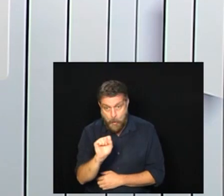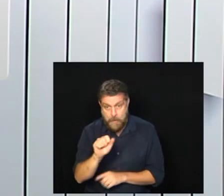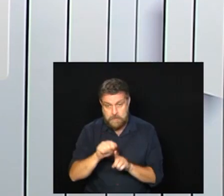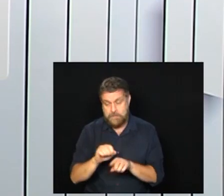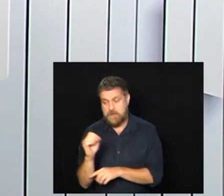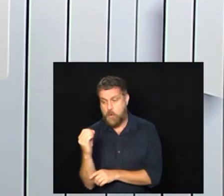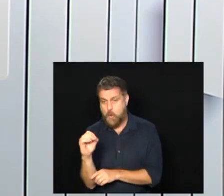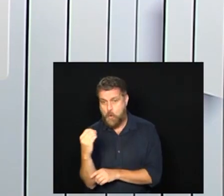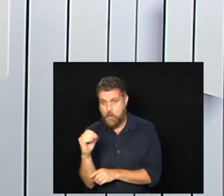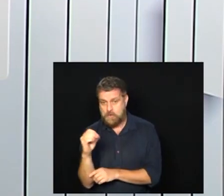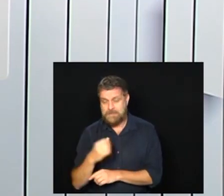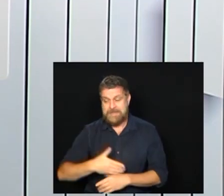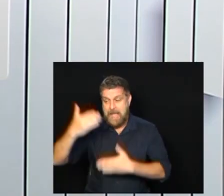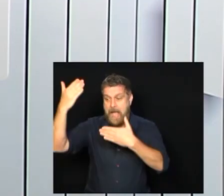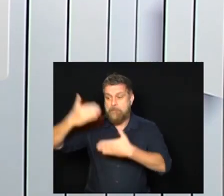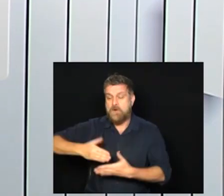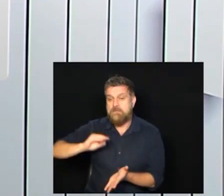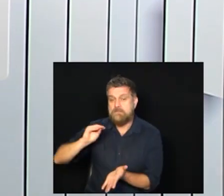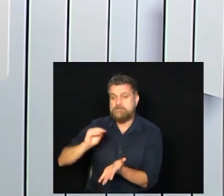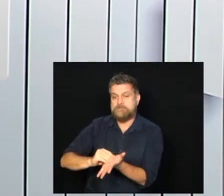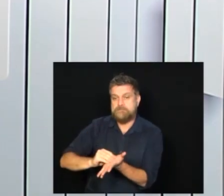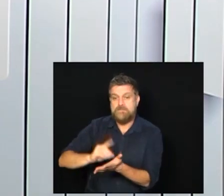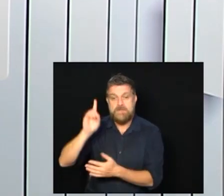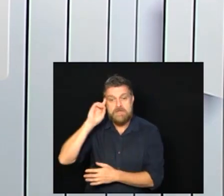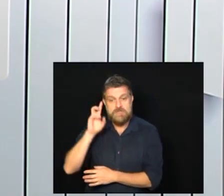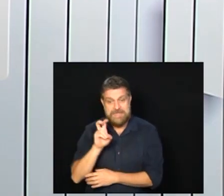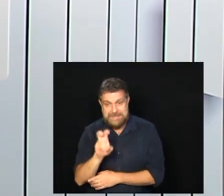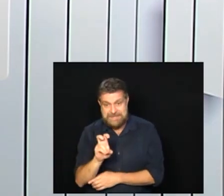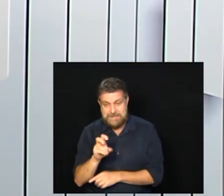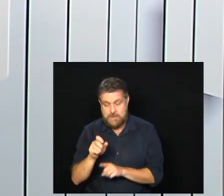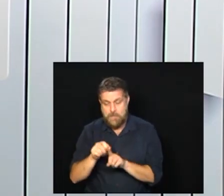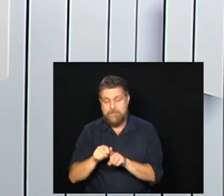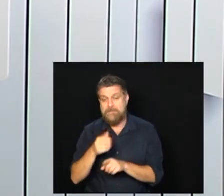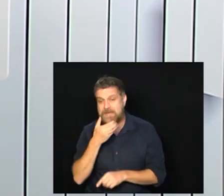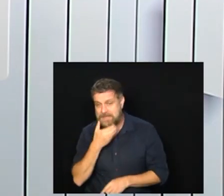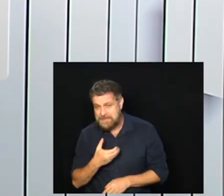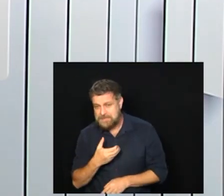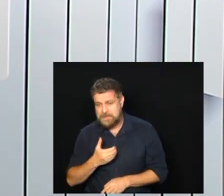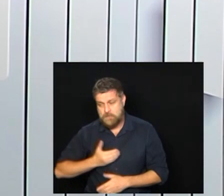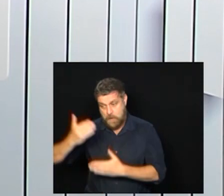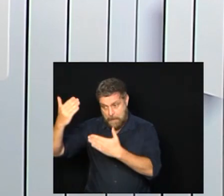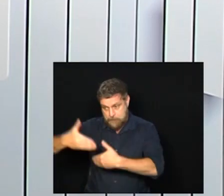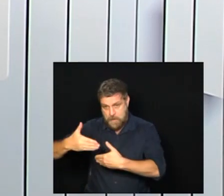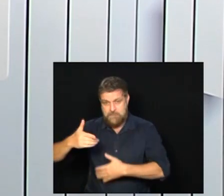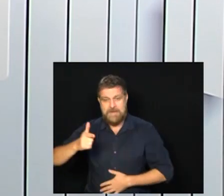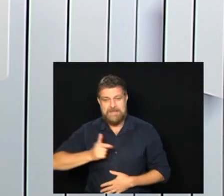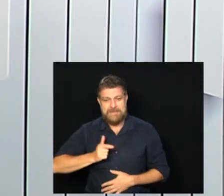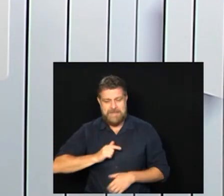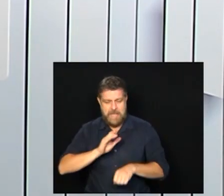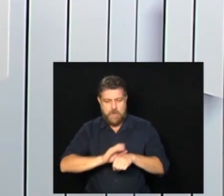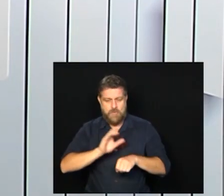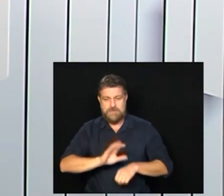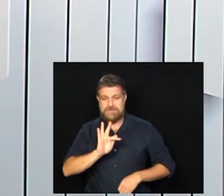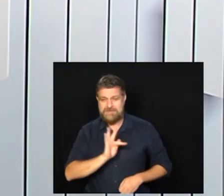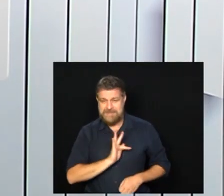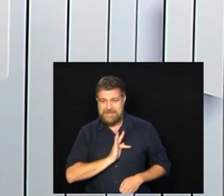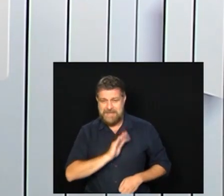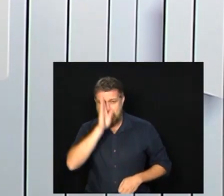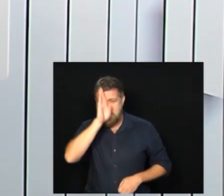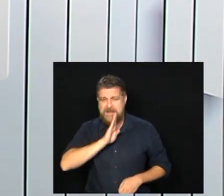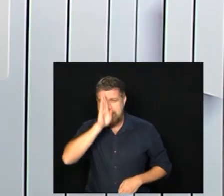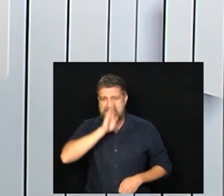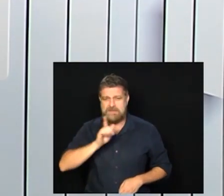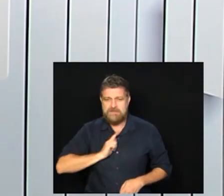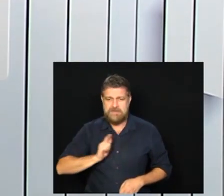outubro, com prova agendada para o dia 5 de dezembro. São vários cursos técnicos gratuitos